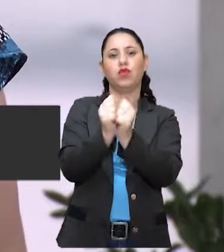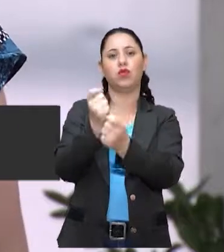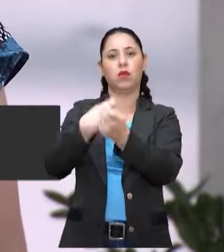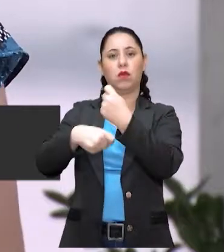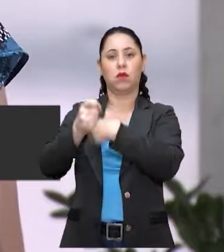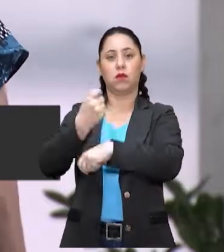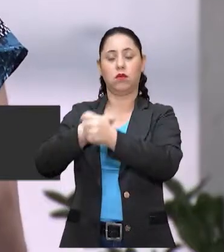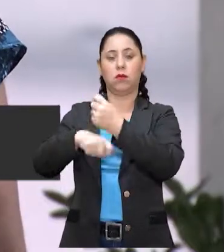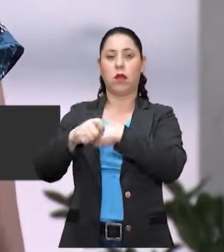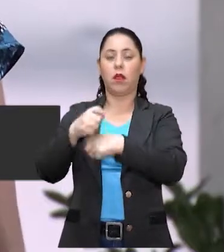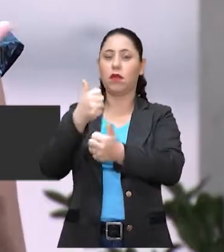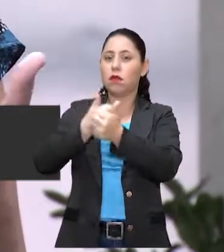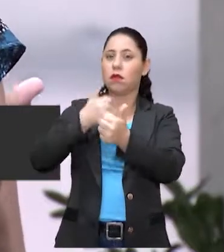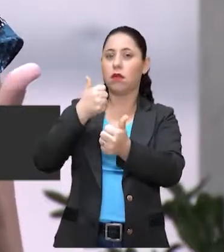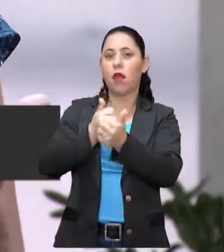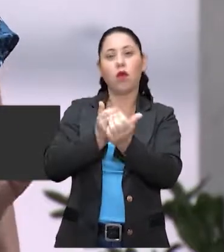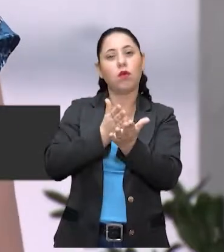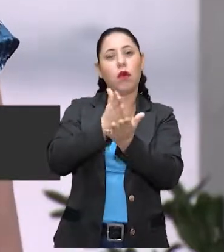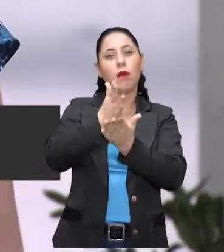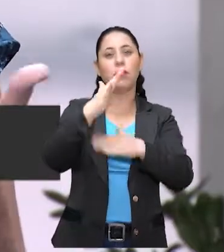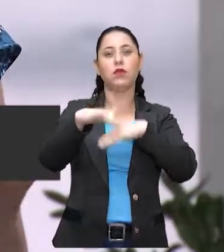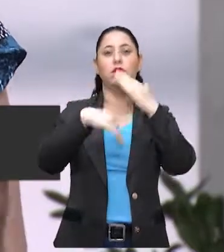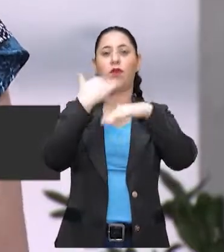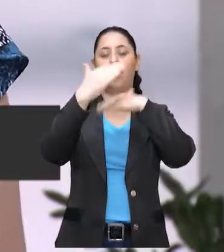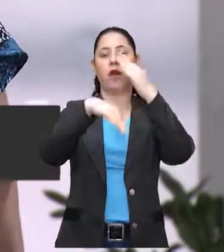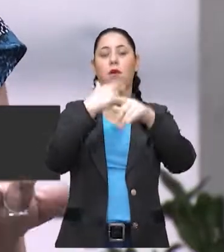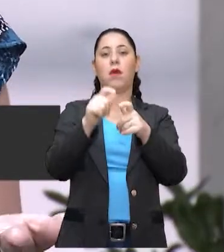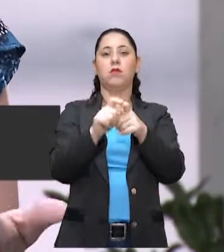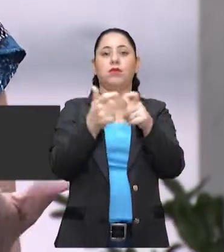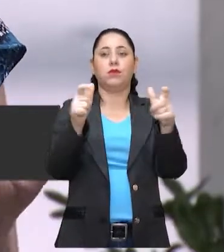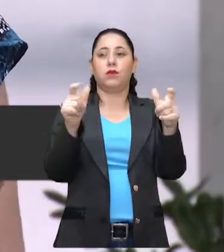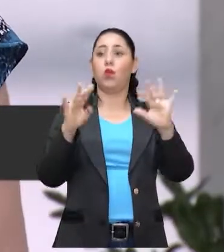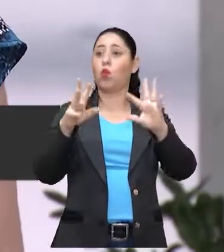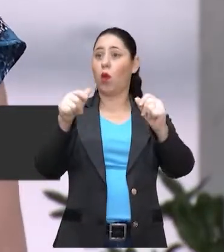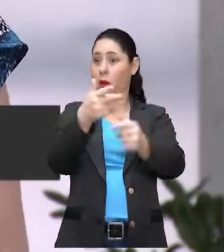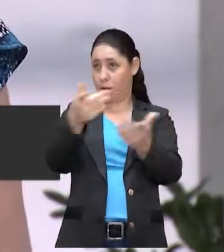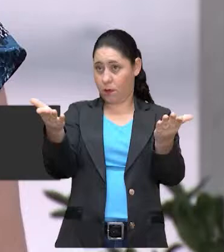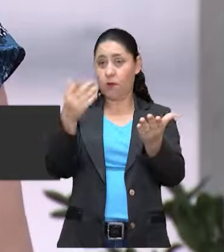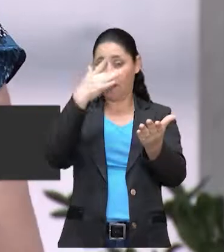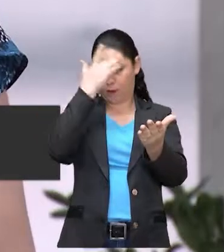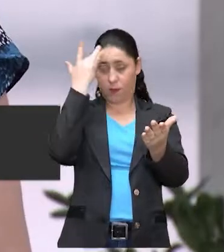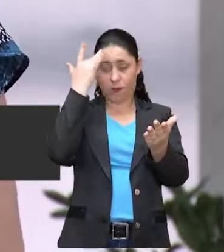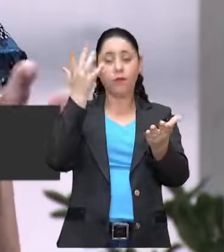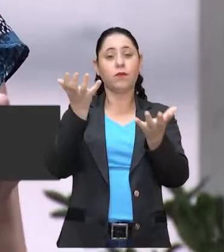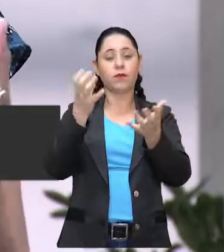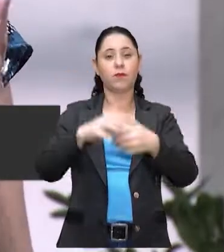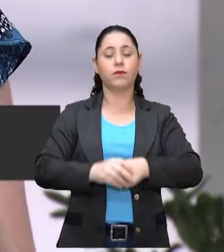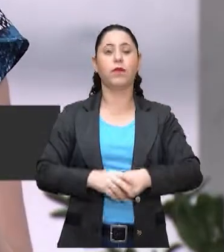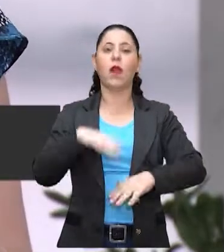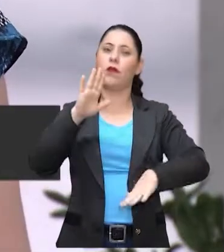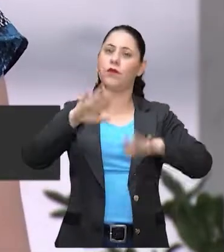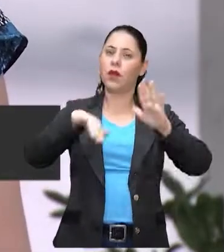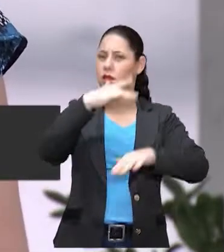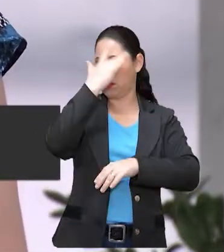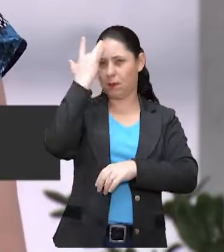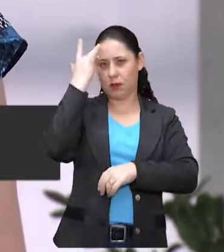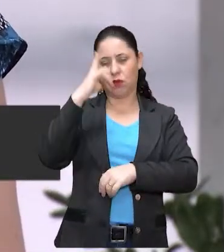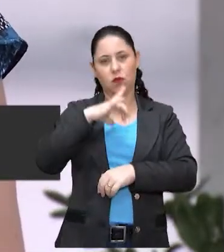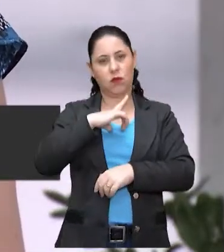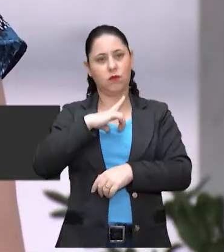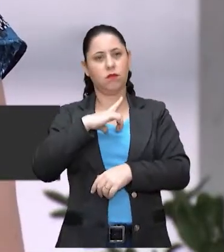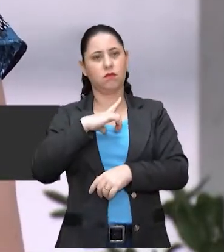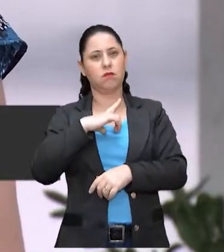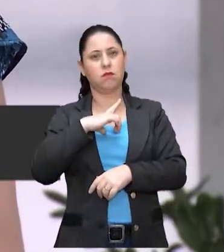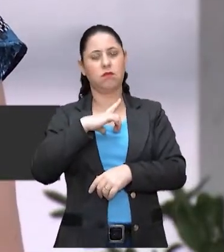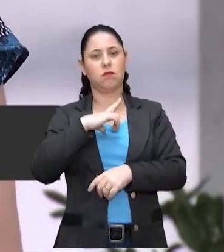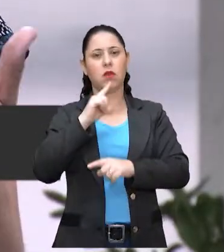com a economia, tentar chegar nesse caminho de desenvolvimento, de prosperidade que todo mundo quer. Às vezes, né, tem pessoas